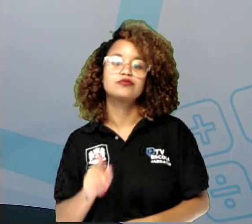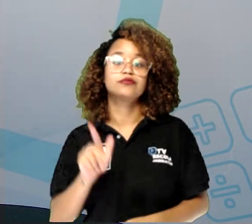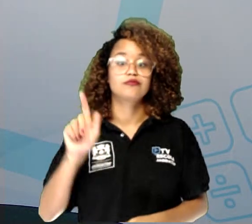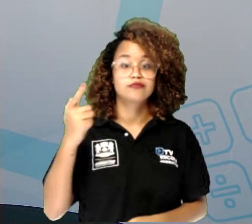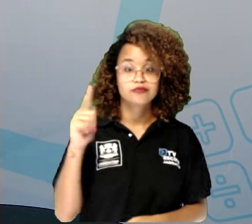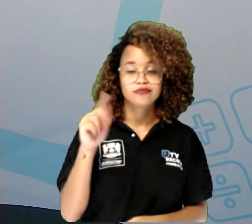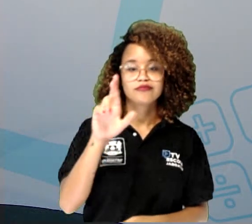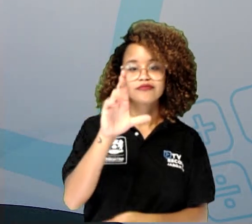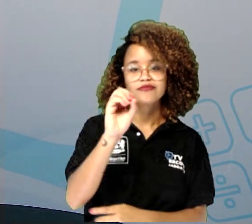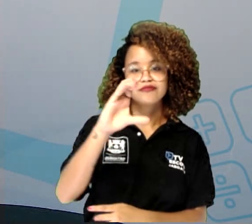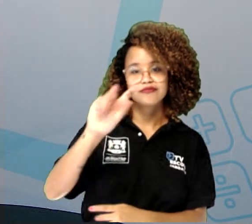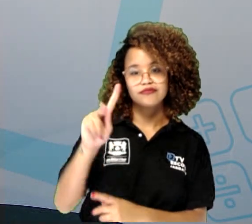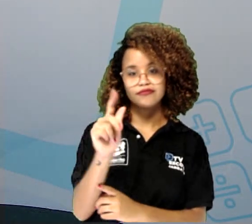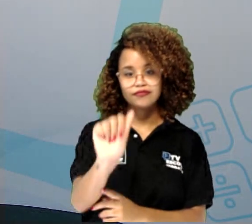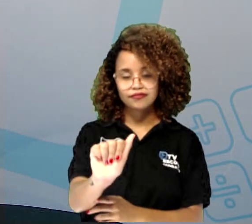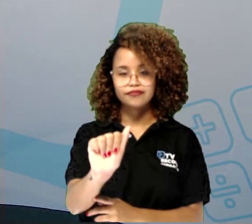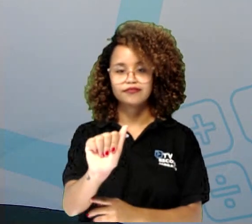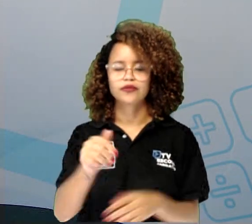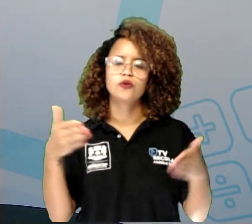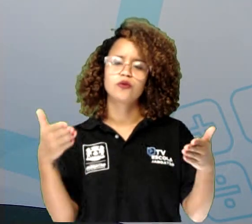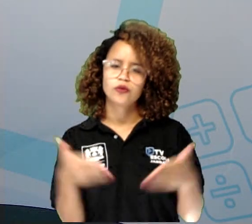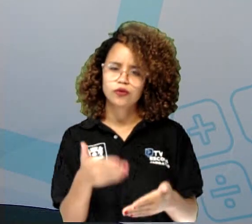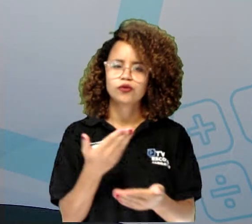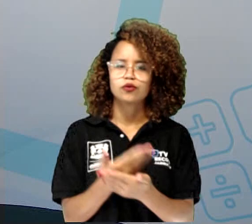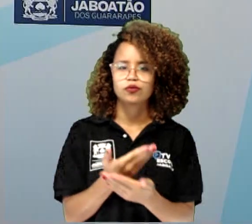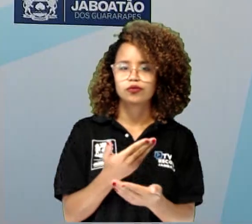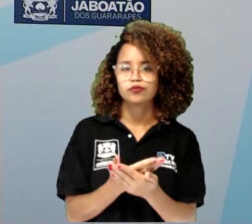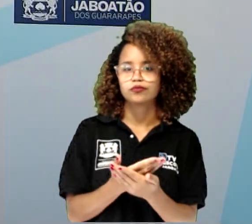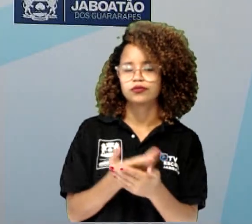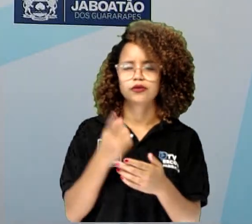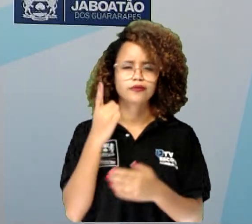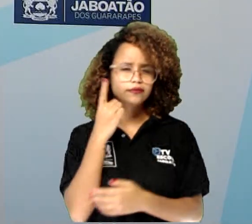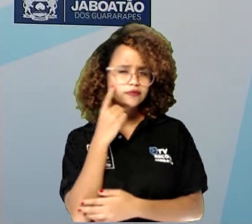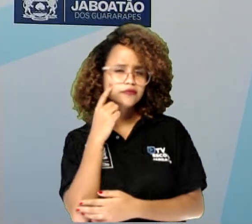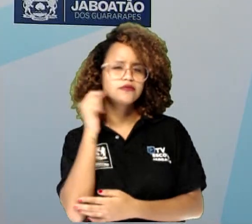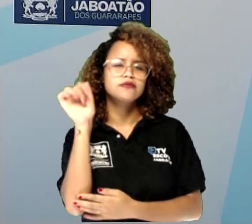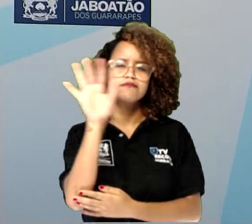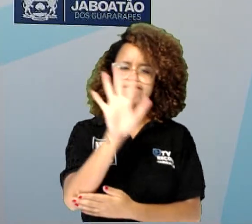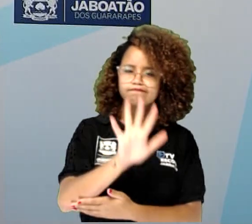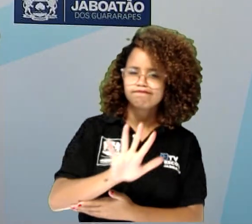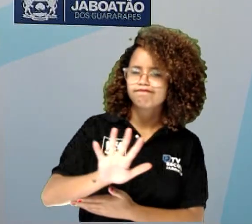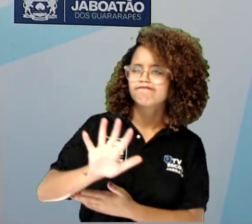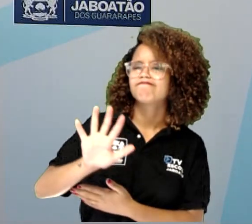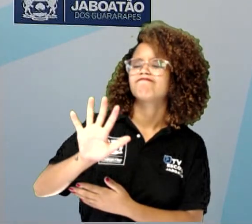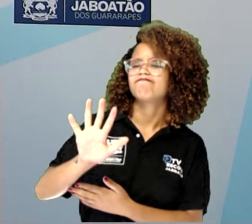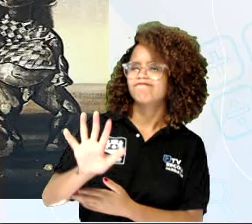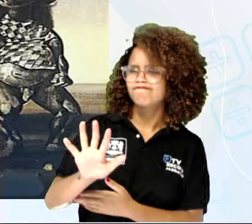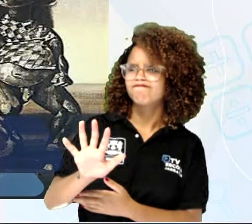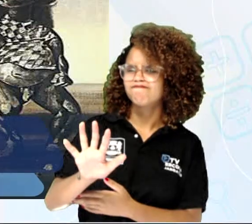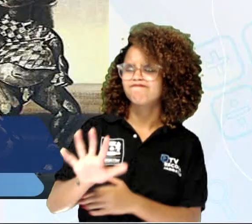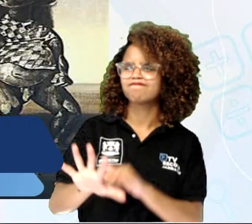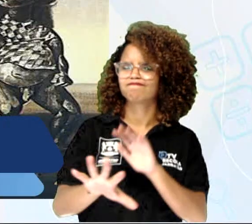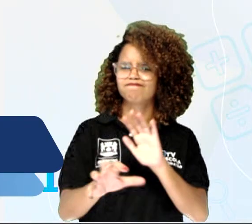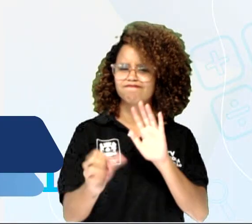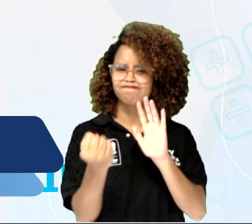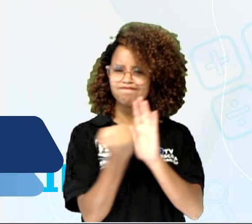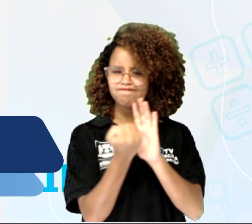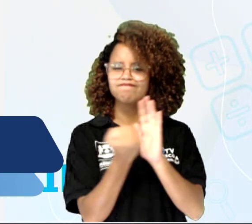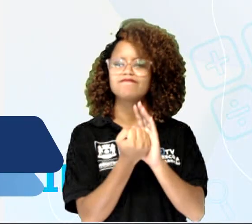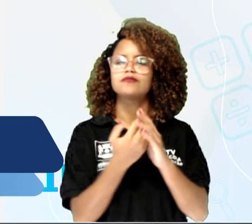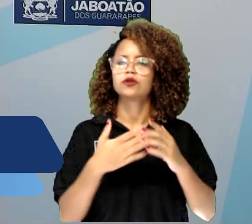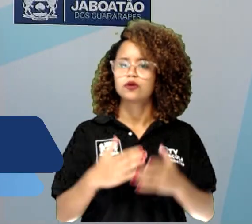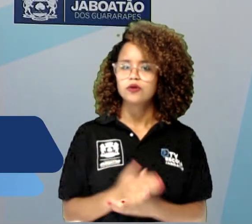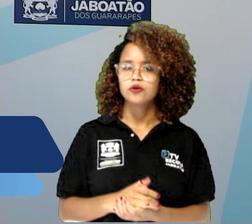professor Rocha. Hoje a nossa aula, você está olhando aí na tela essa imagem bem marcante, hoje a nossa aula vai